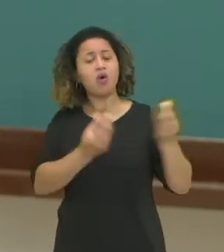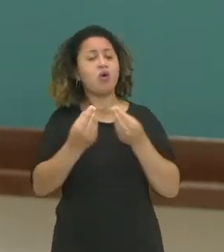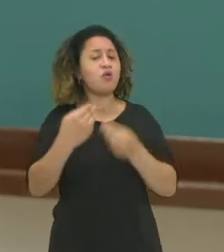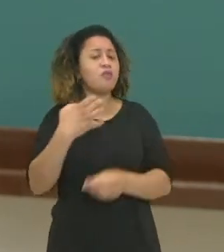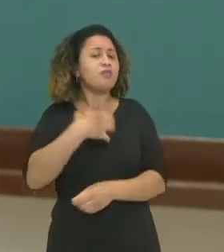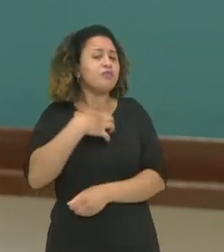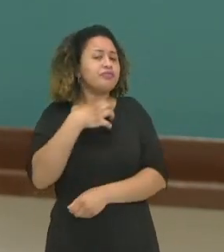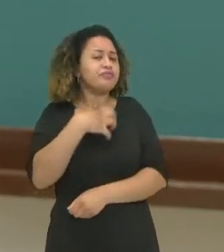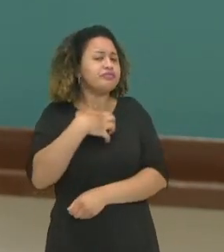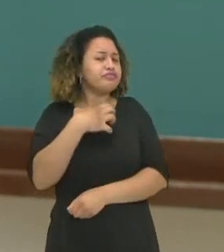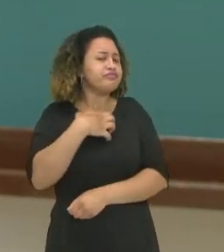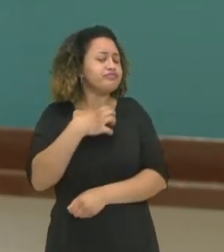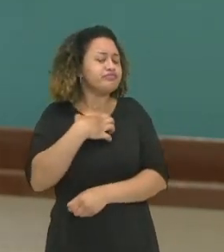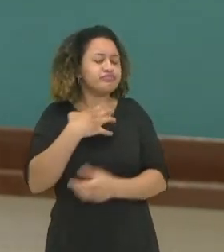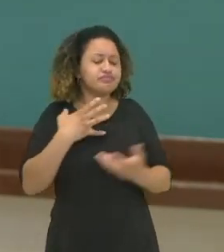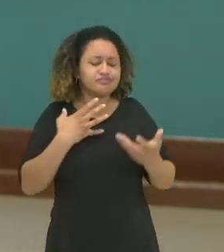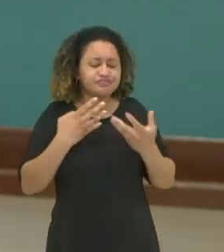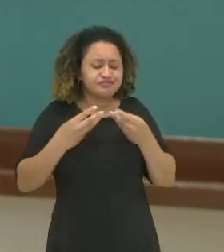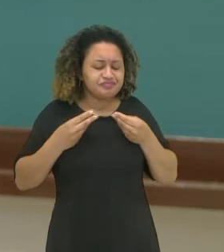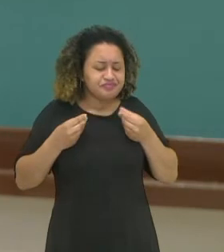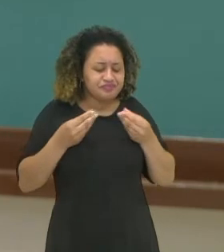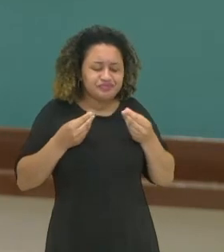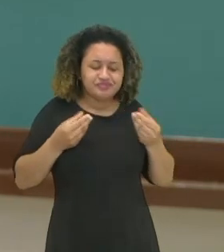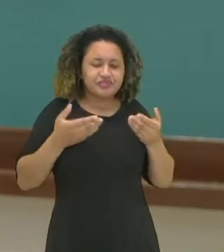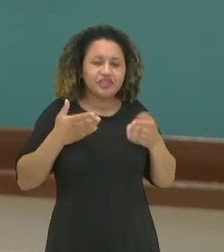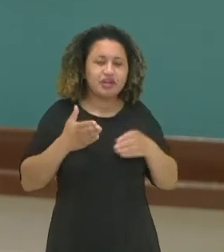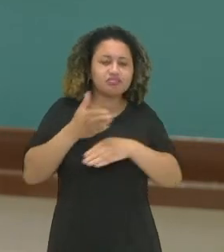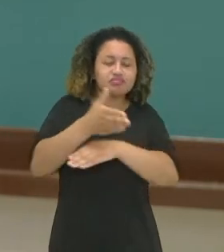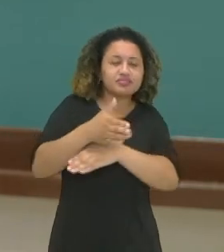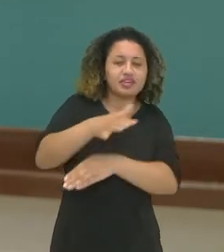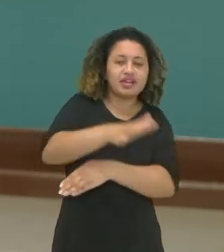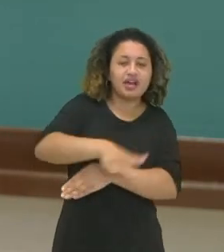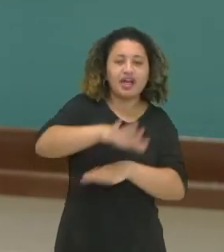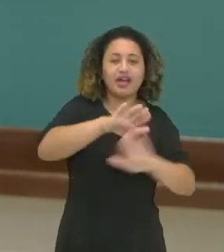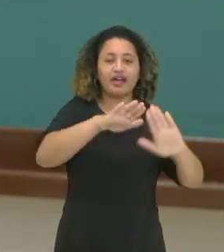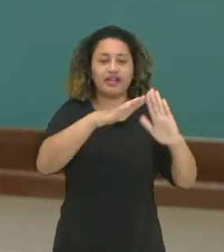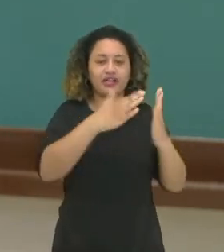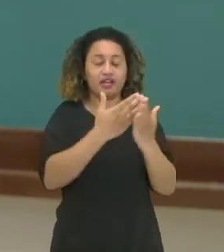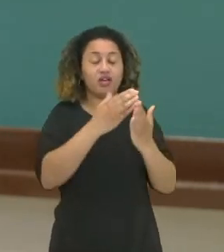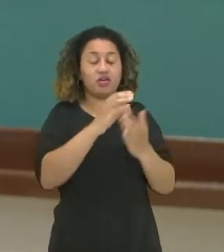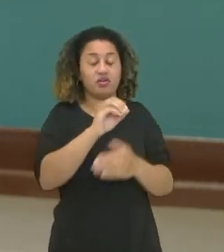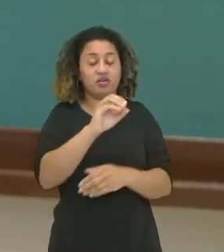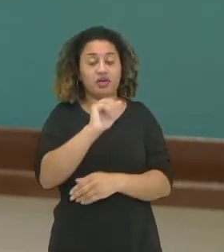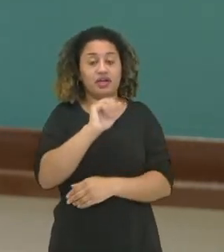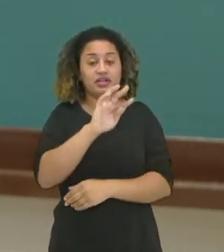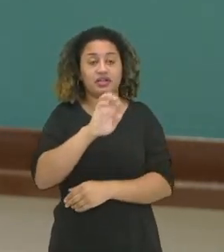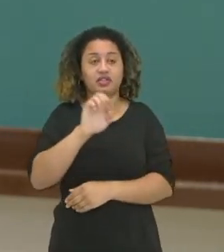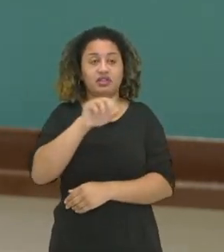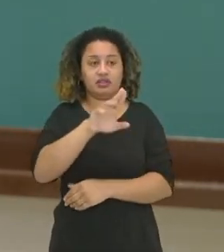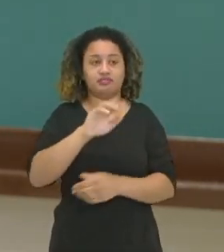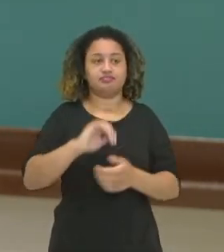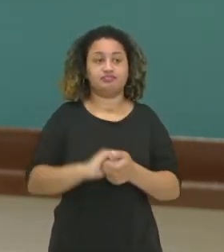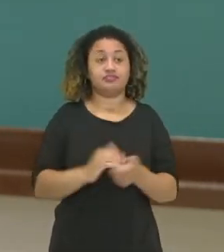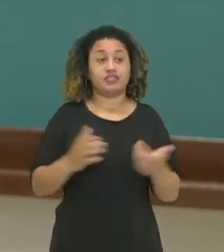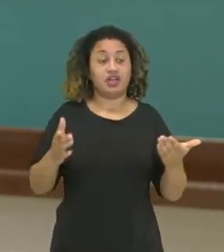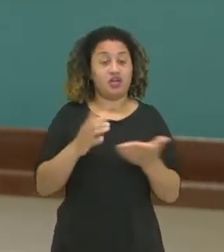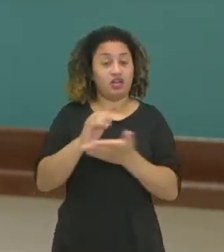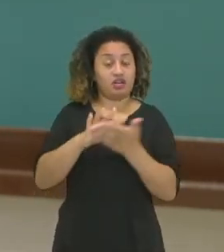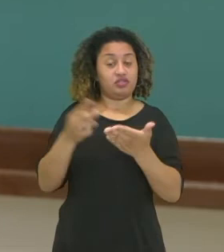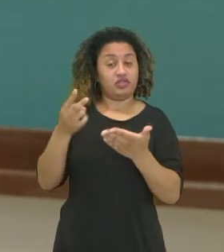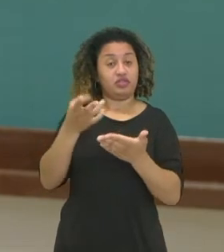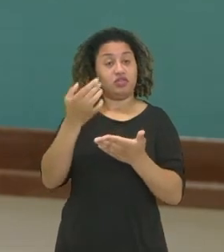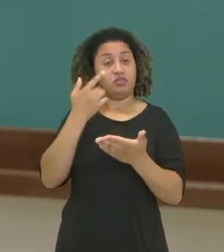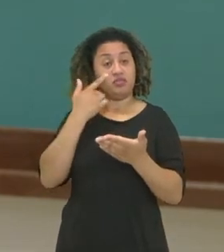sentia essa inserção no mundo do Ateneu. Aqui temos duas proposições. Vamos